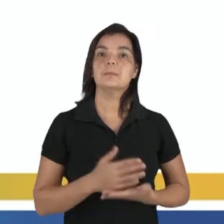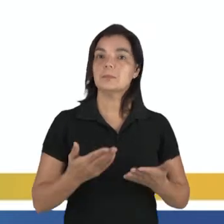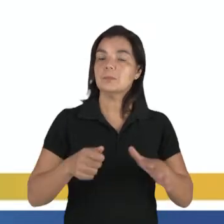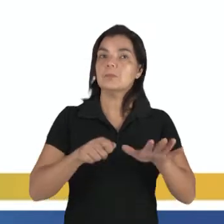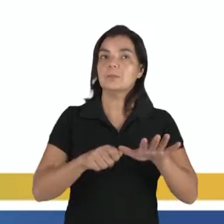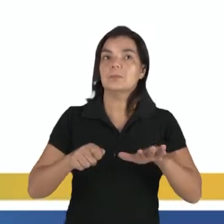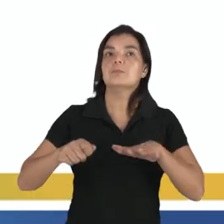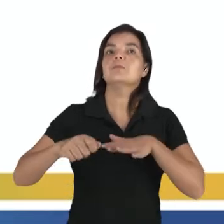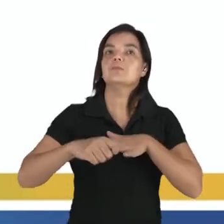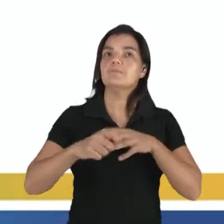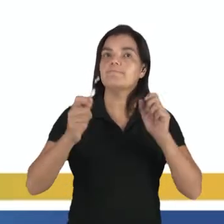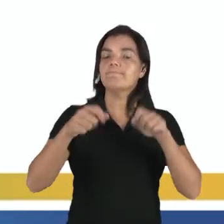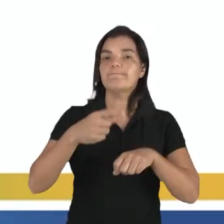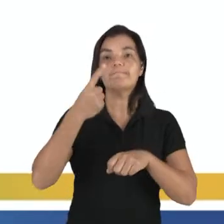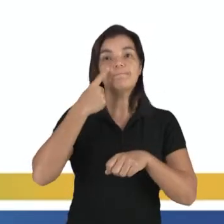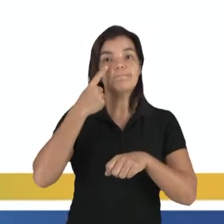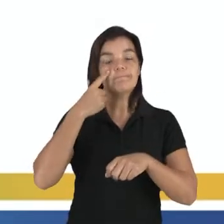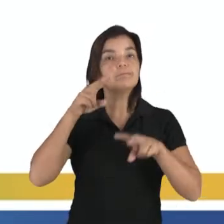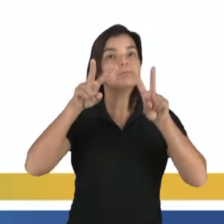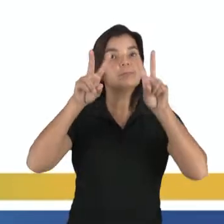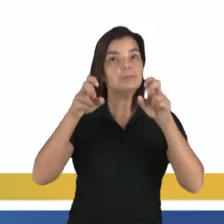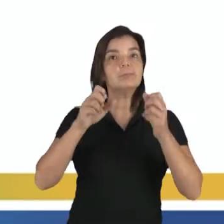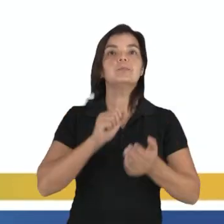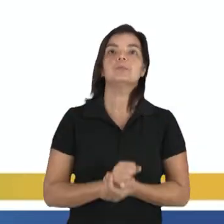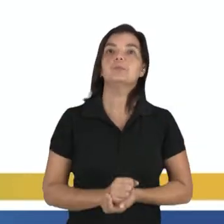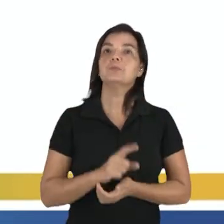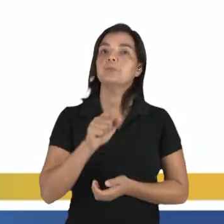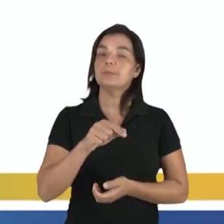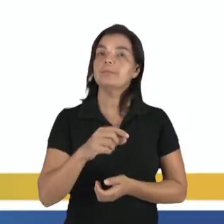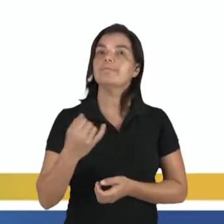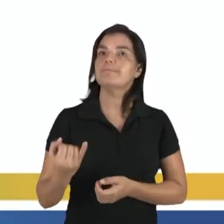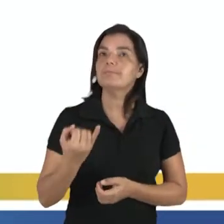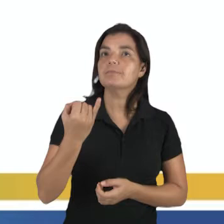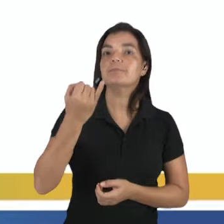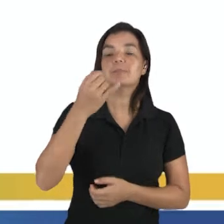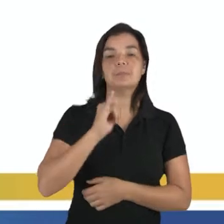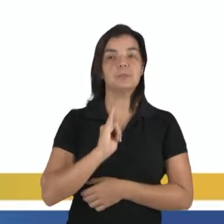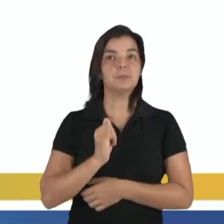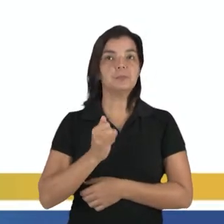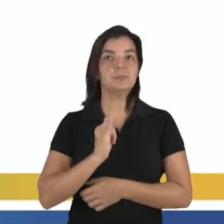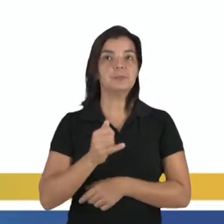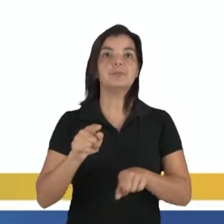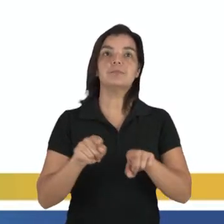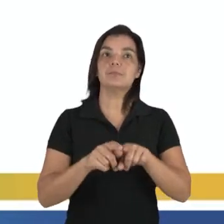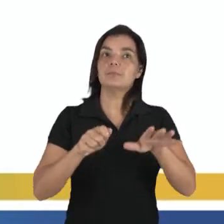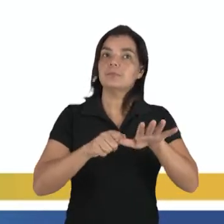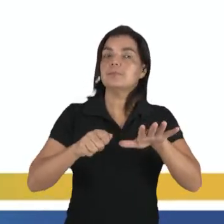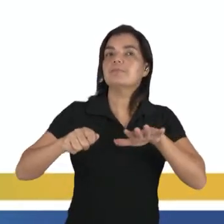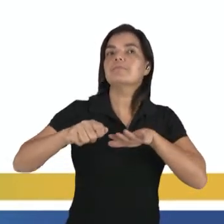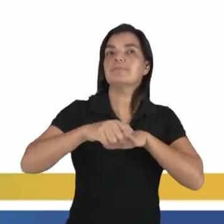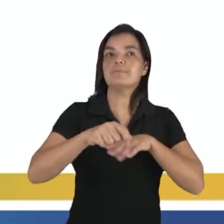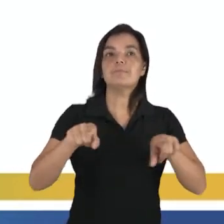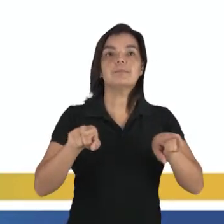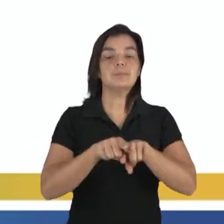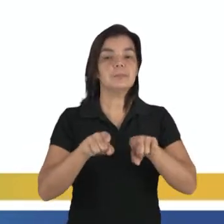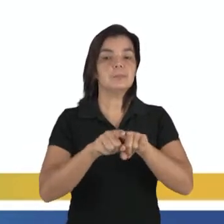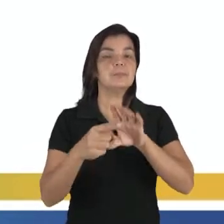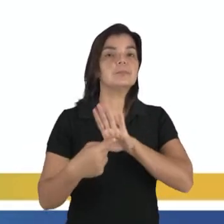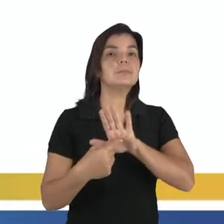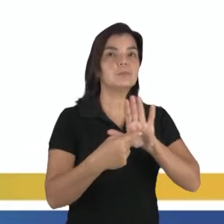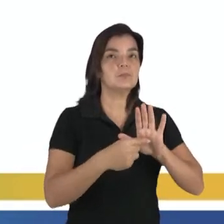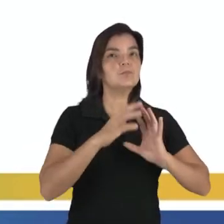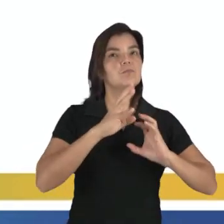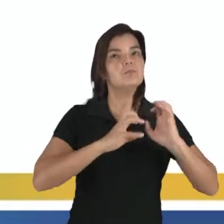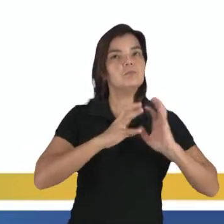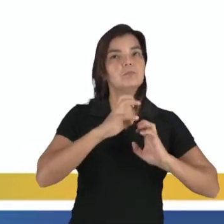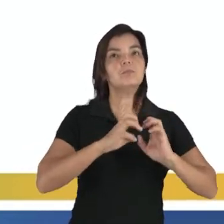A partir do enredo, pode-se chegar ao tema, que é o motivo central de uma narrativa. No enredo também é apresentado